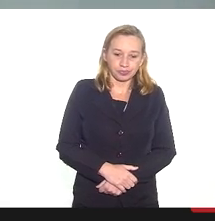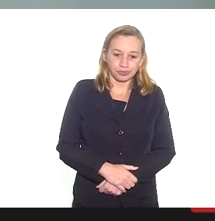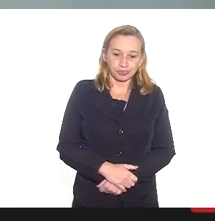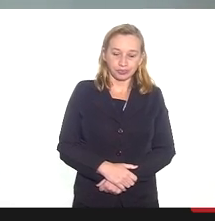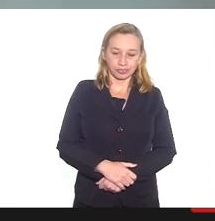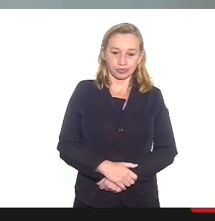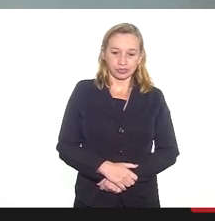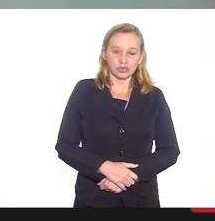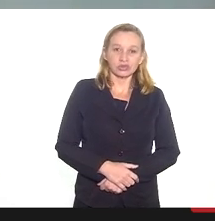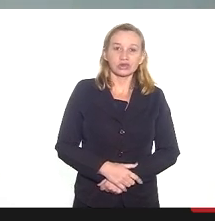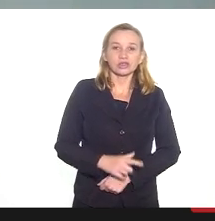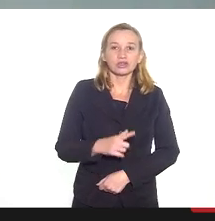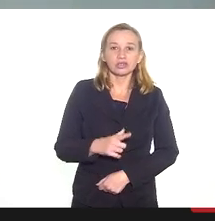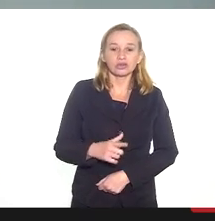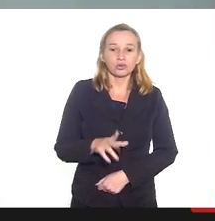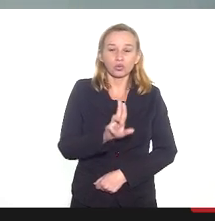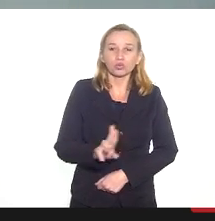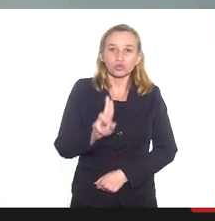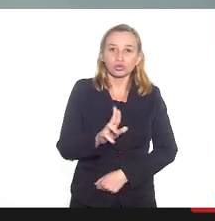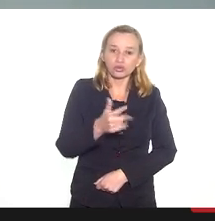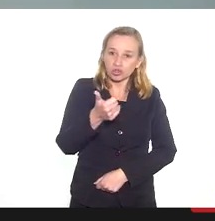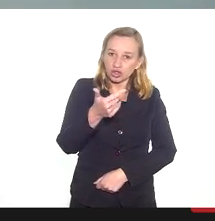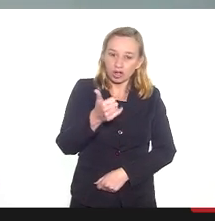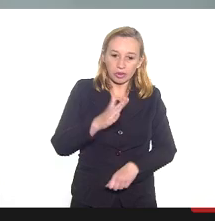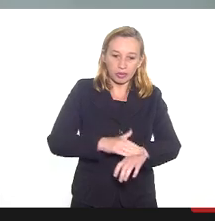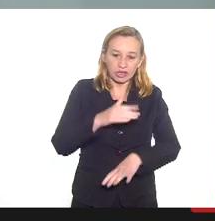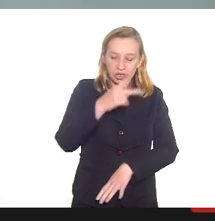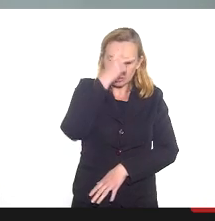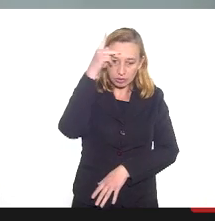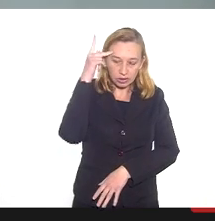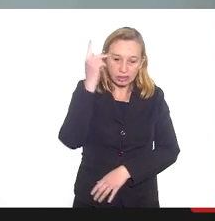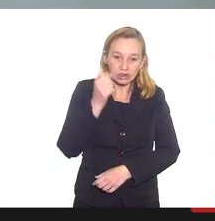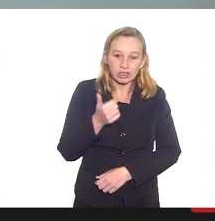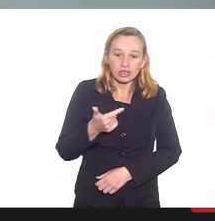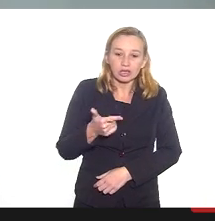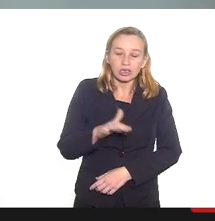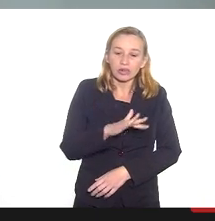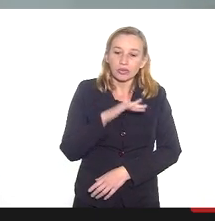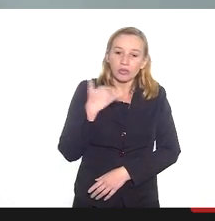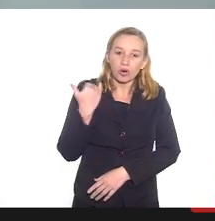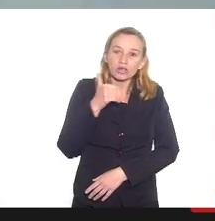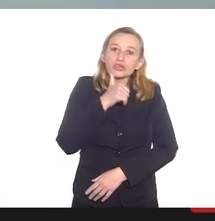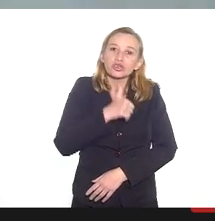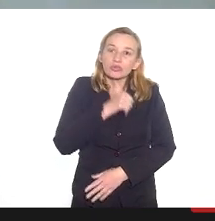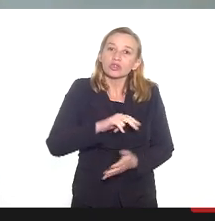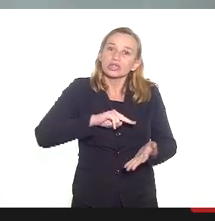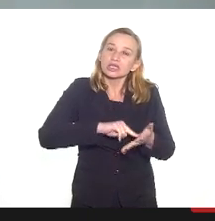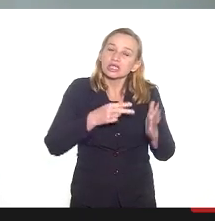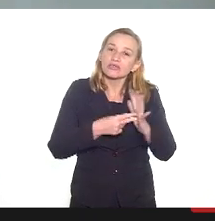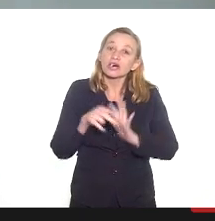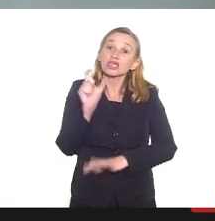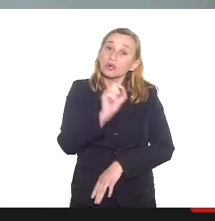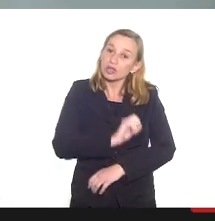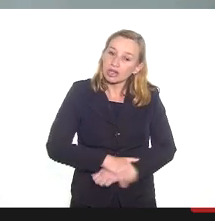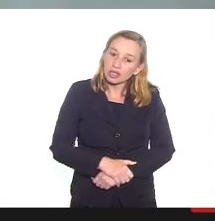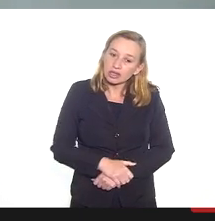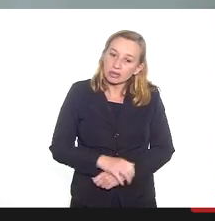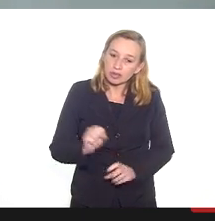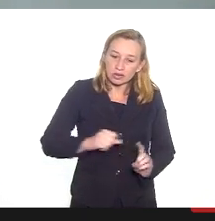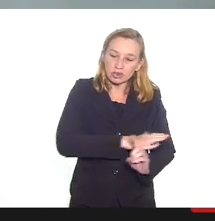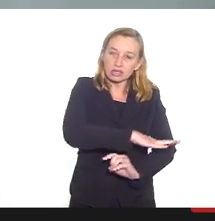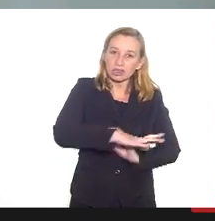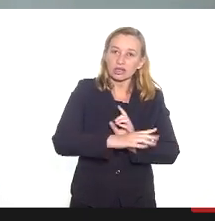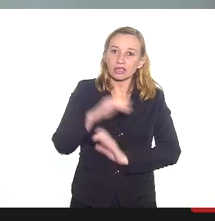ter armas às pessoas, dá visibilidade aos assassinatos de mulheres, o significado disso para a